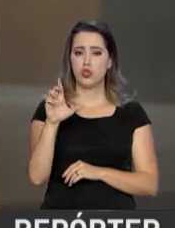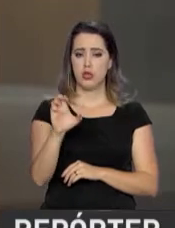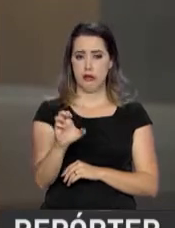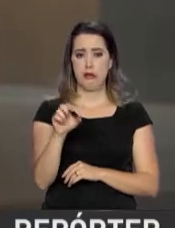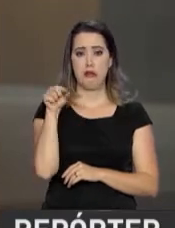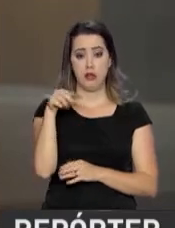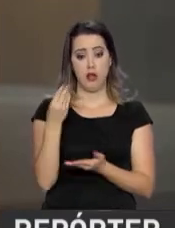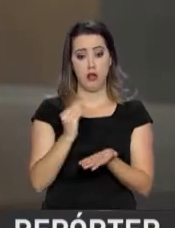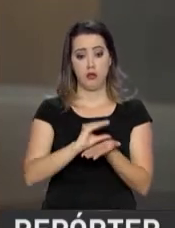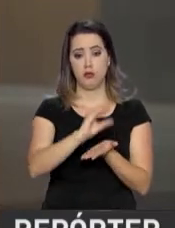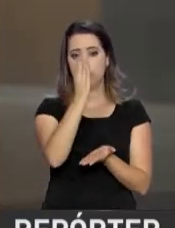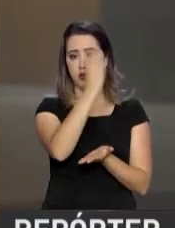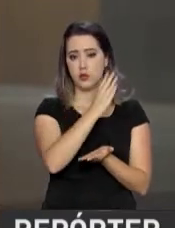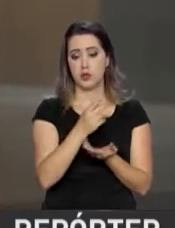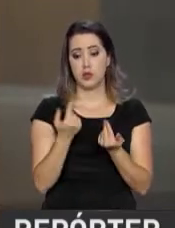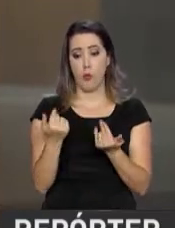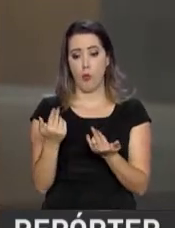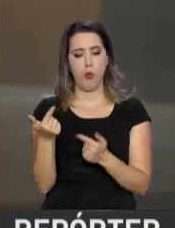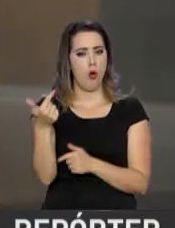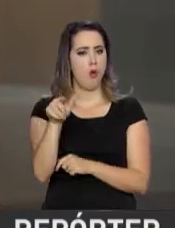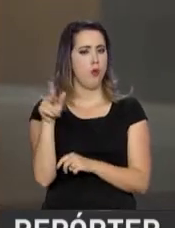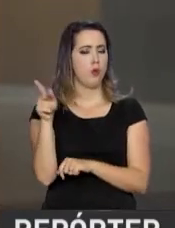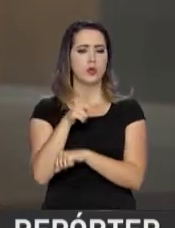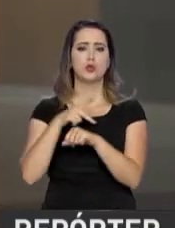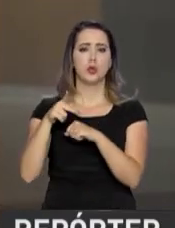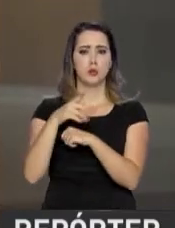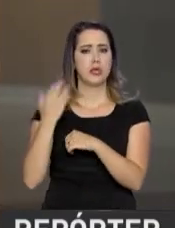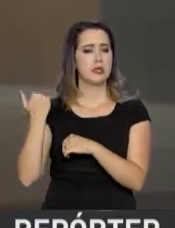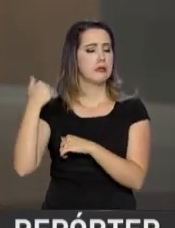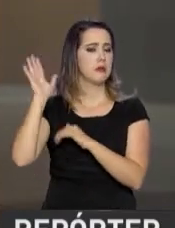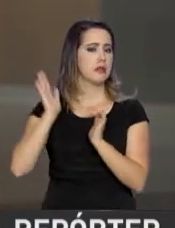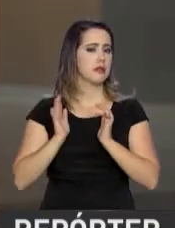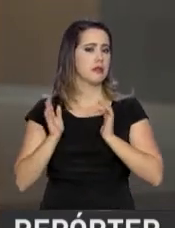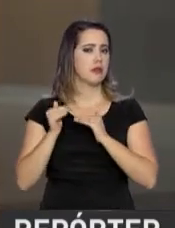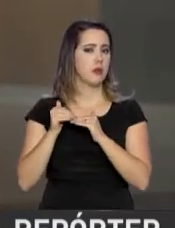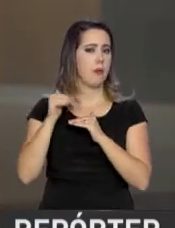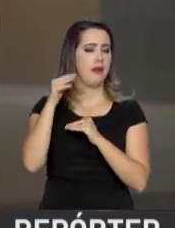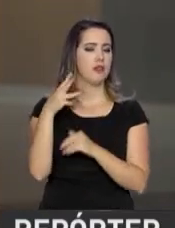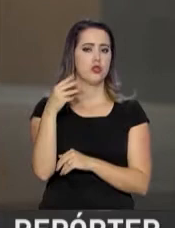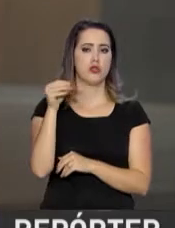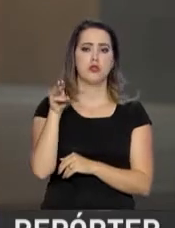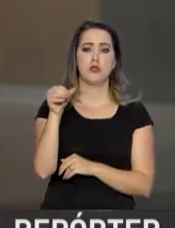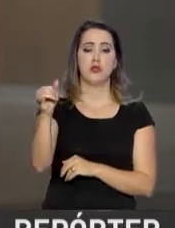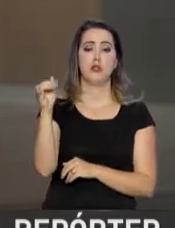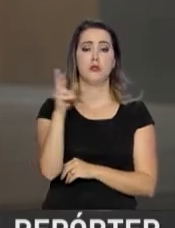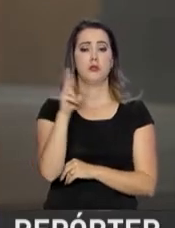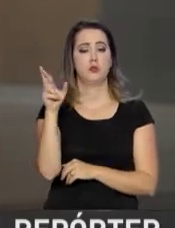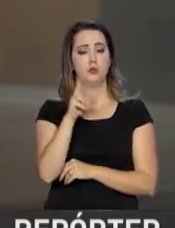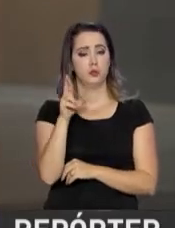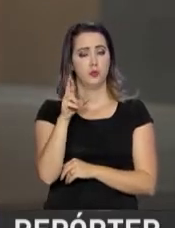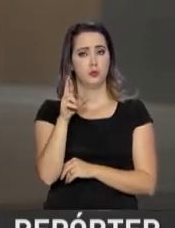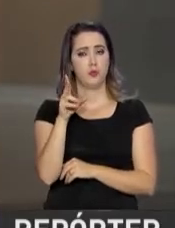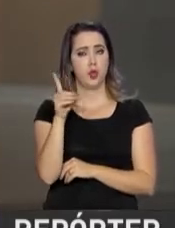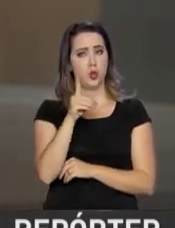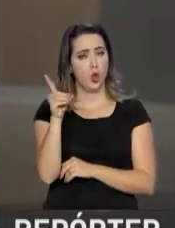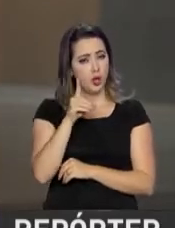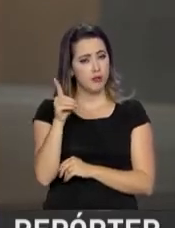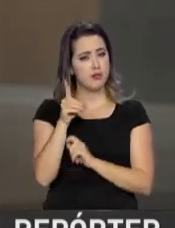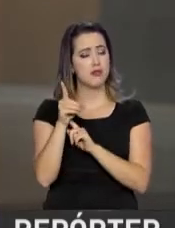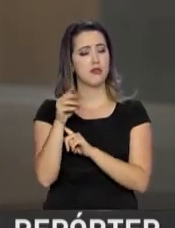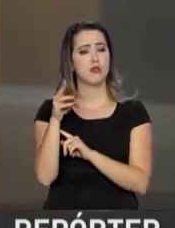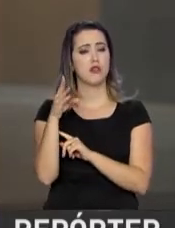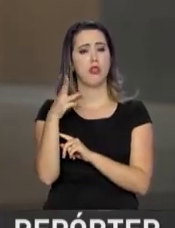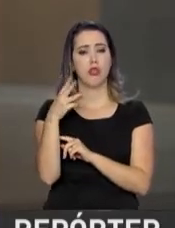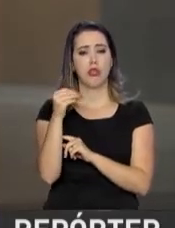brasil semelhante aos países desenvolvidos e supera 30 bilhões de dólares em diversos segmentos por